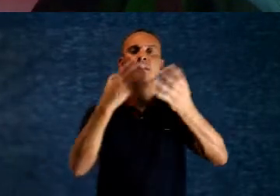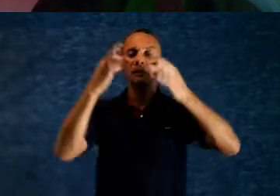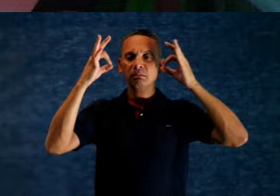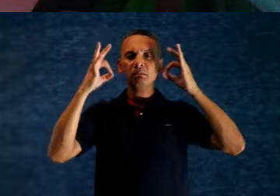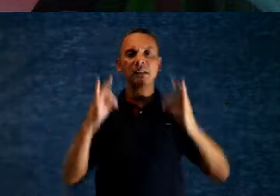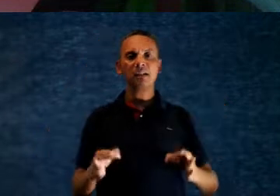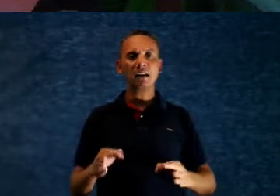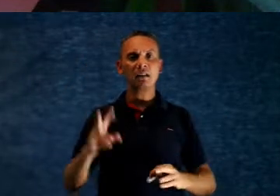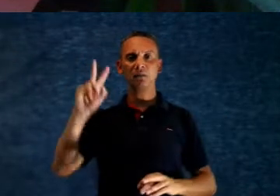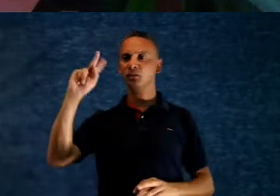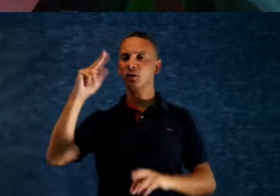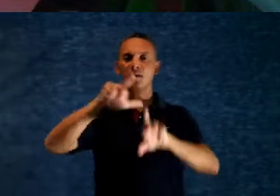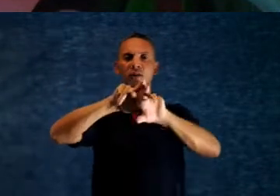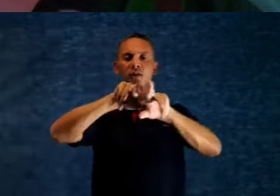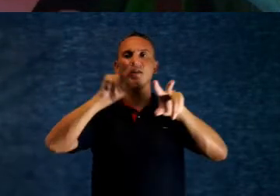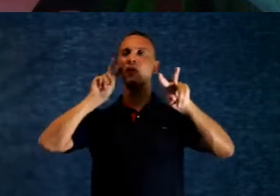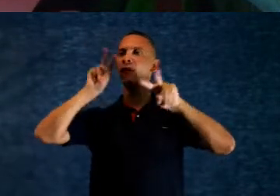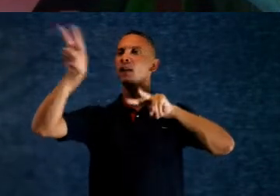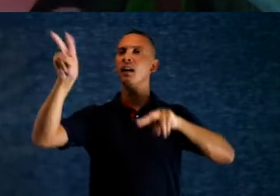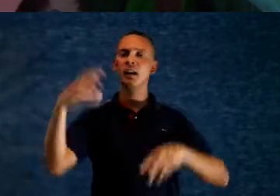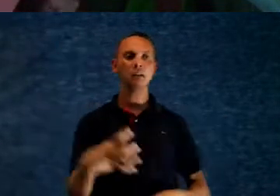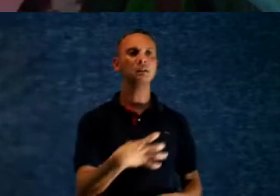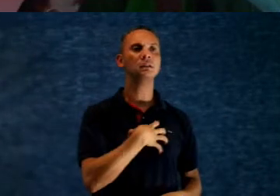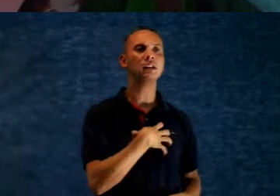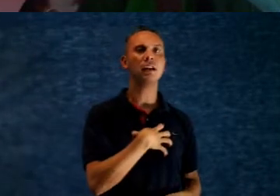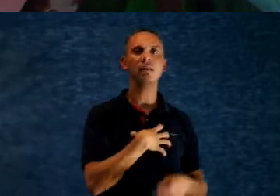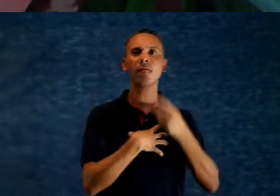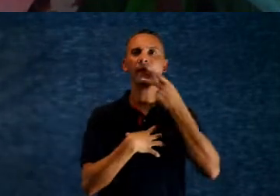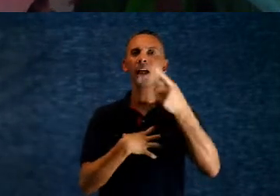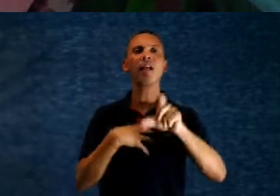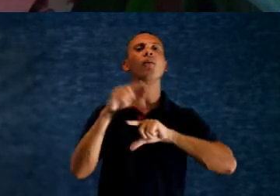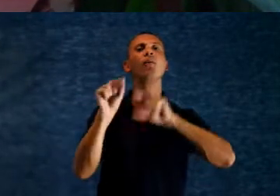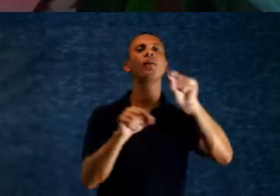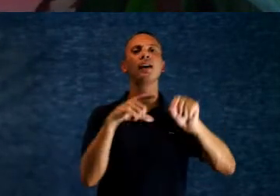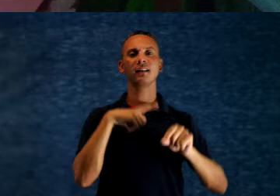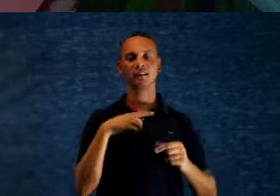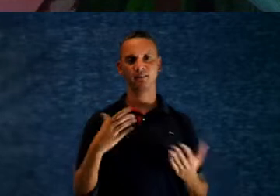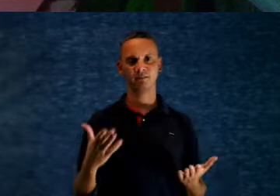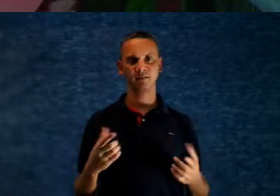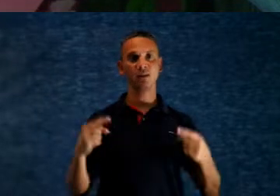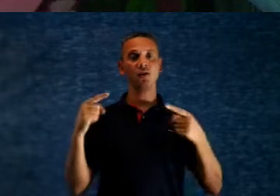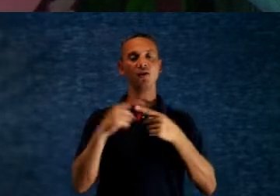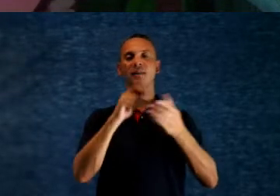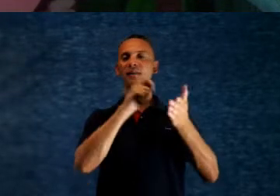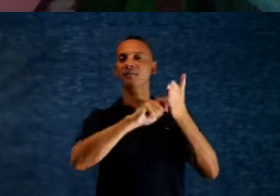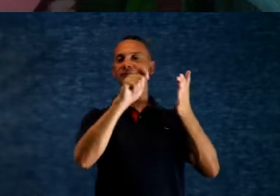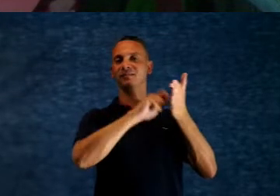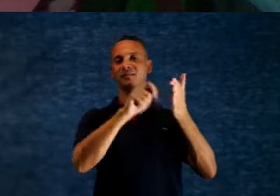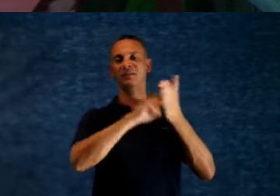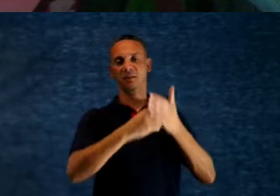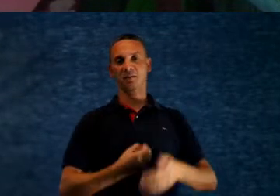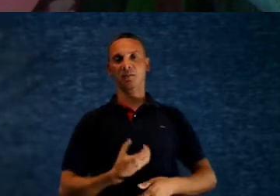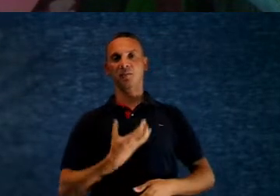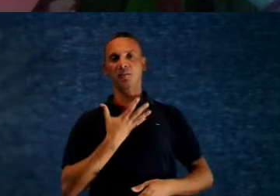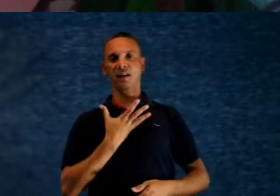exata e histórica, o que vê, o que sente, o que diz. É isto que a autora, poeta,